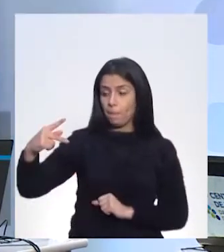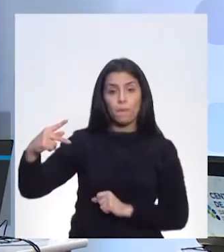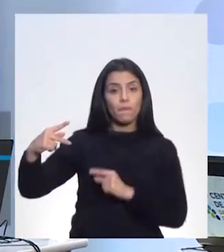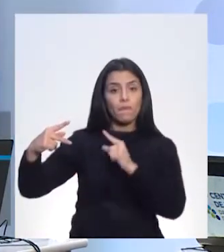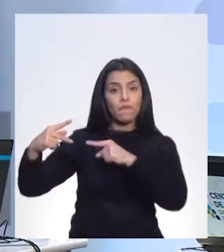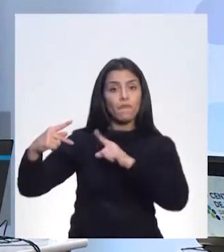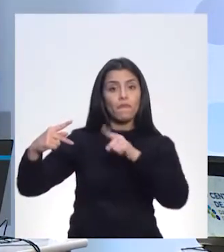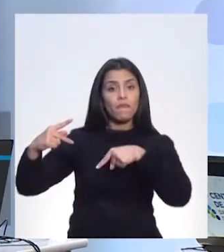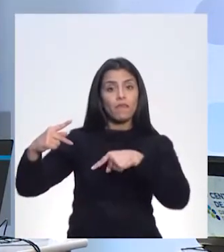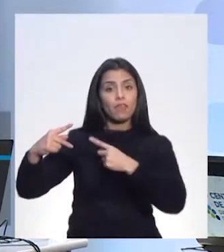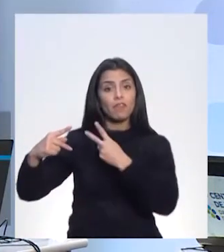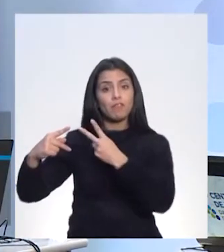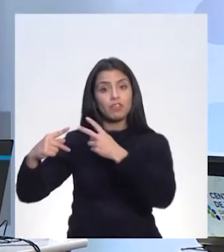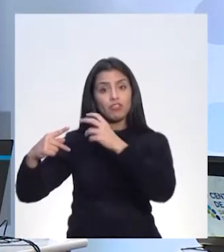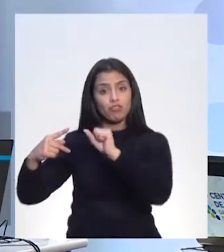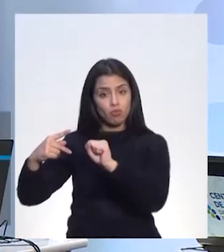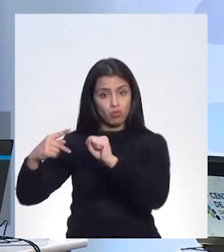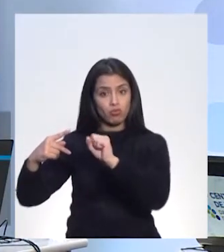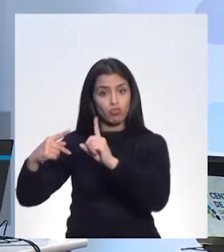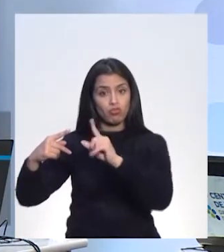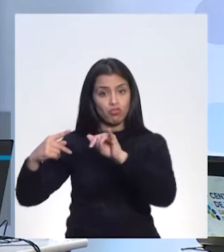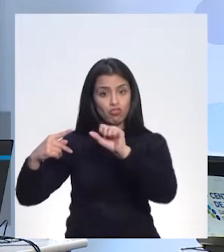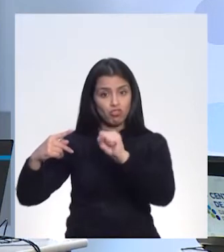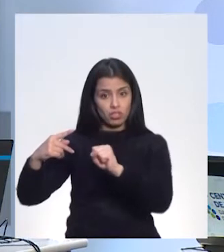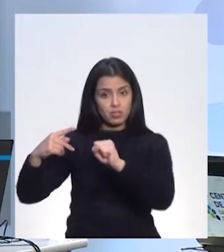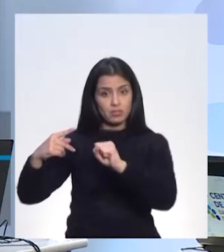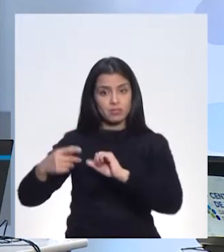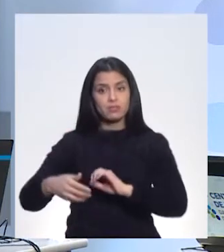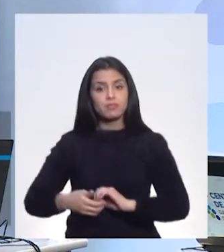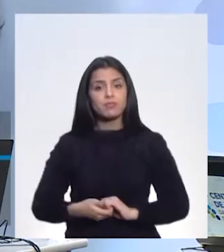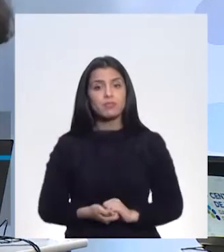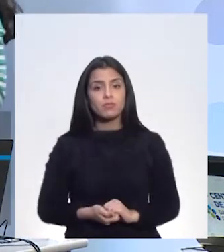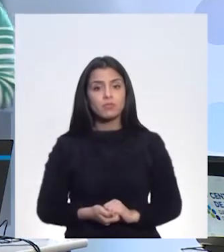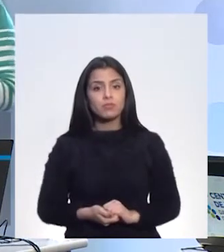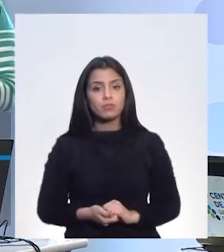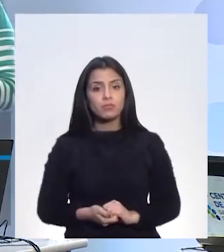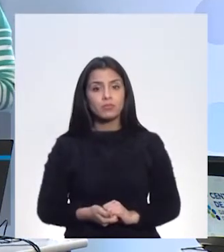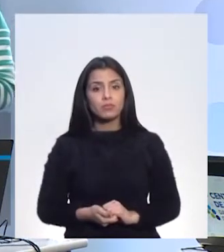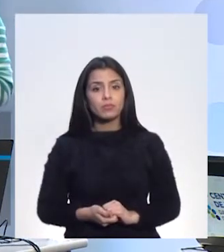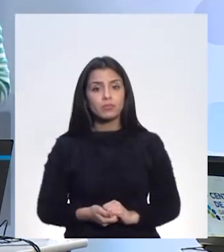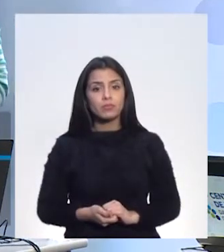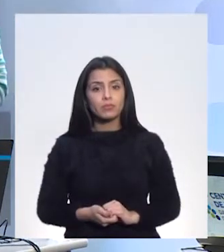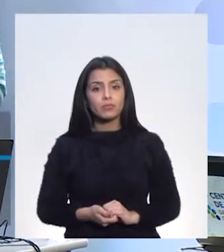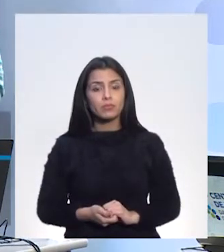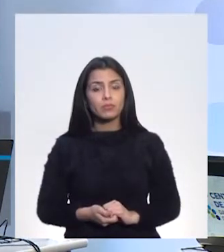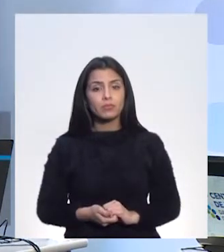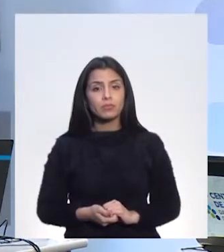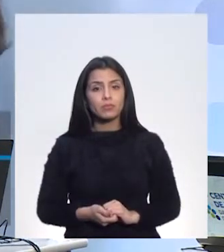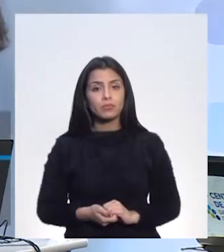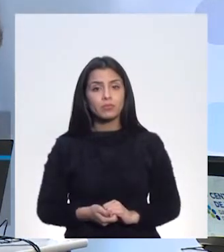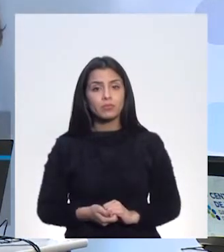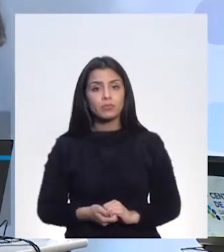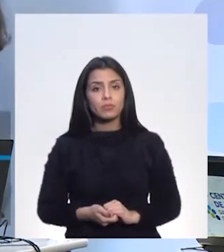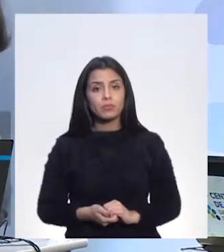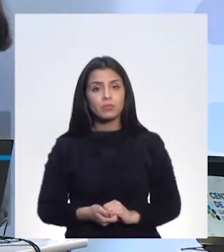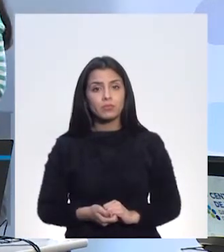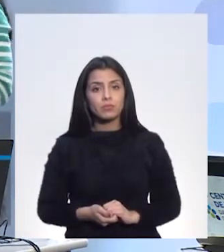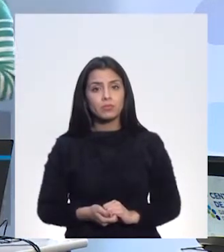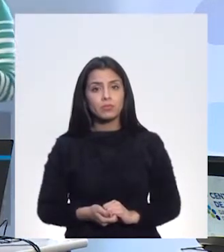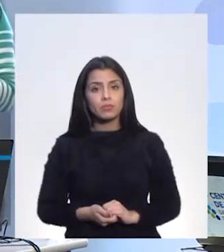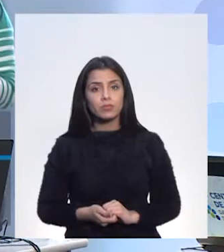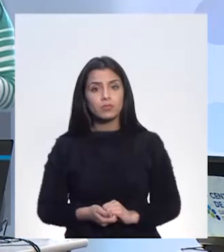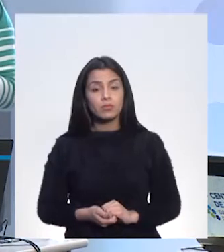período vão ser 28 dias. Ok? Bom, e para encontrar